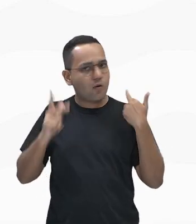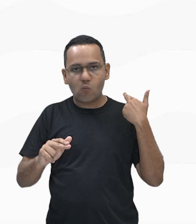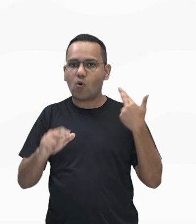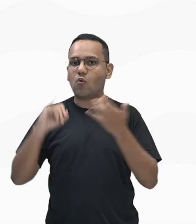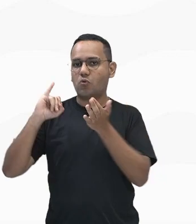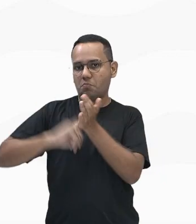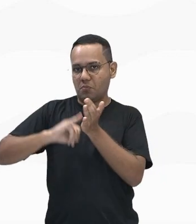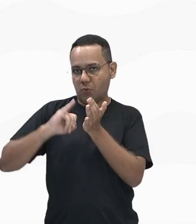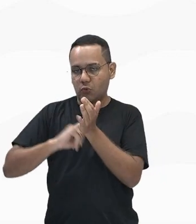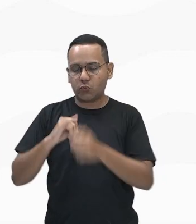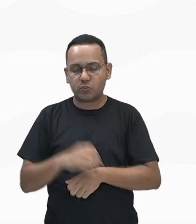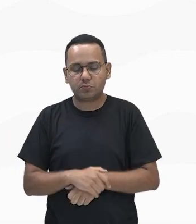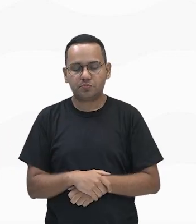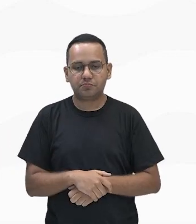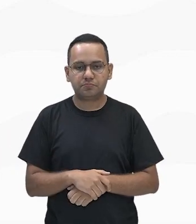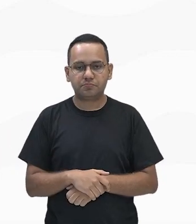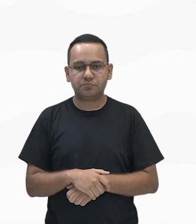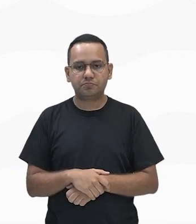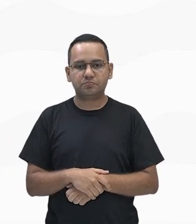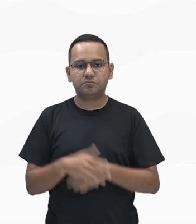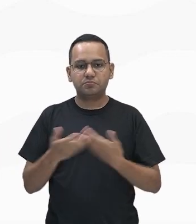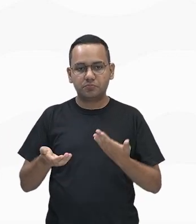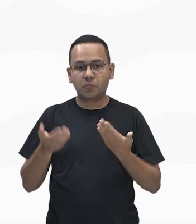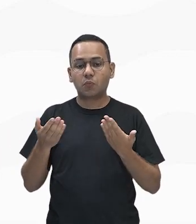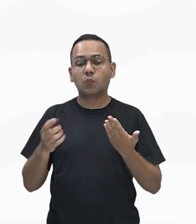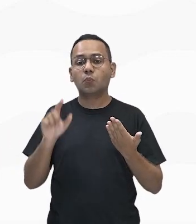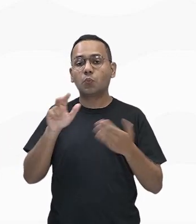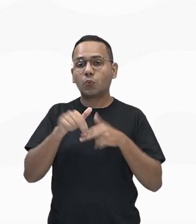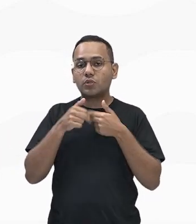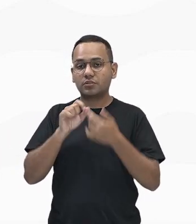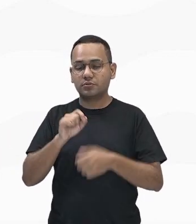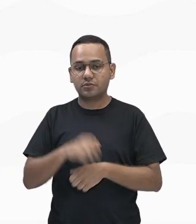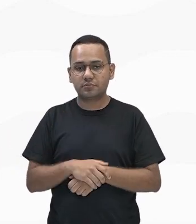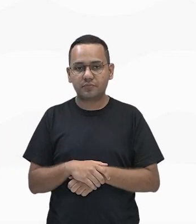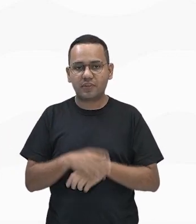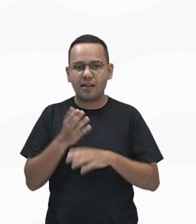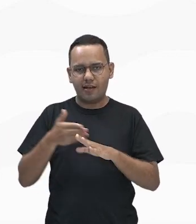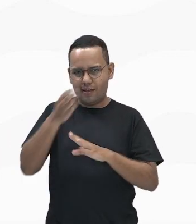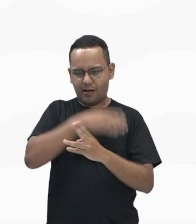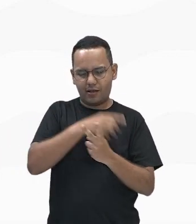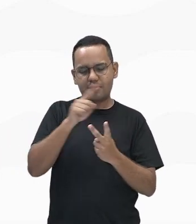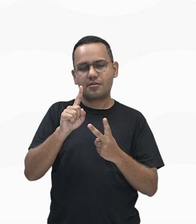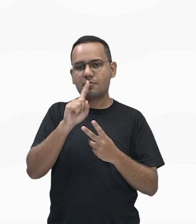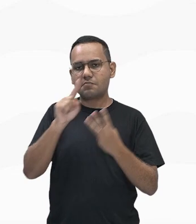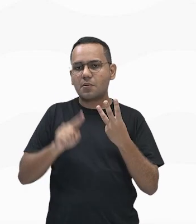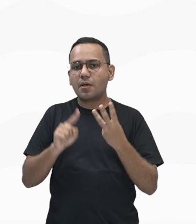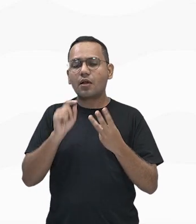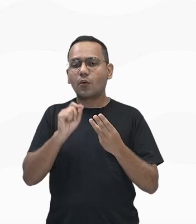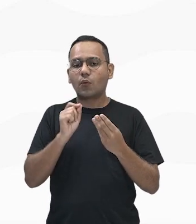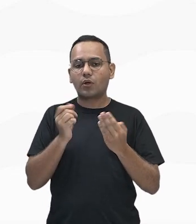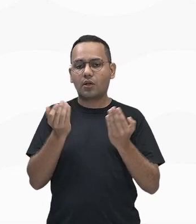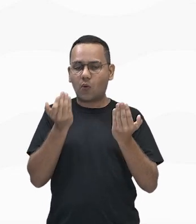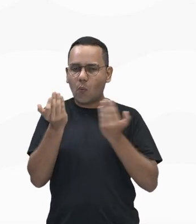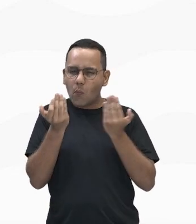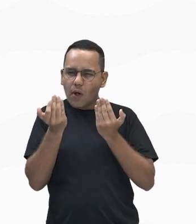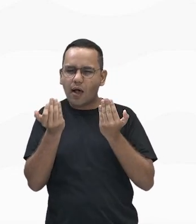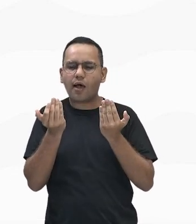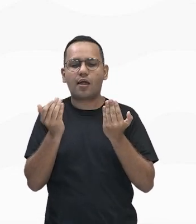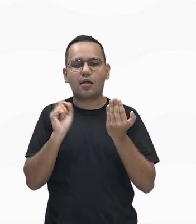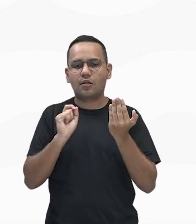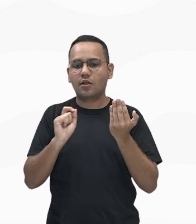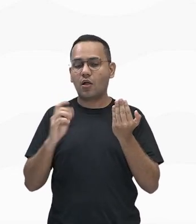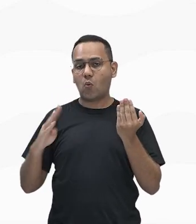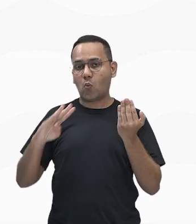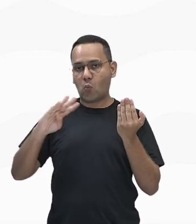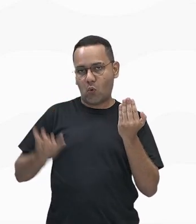o nosso IPVA era de 2 mil, cerca de 2 mil, né, e agora nós estamos aqui com R$ 4 mil de IPVA,